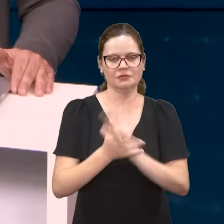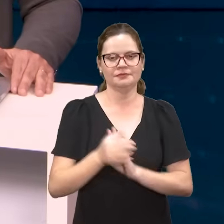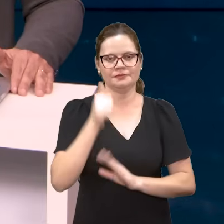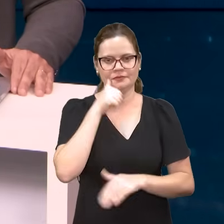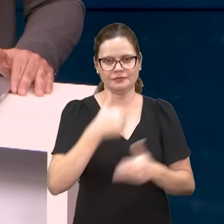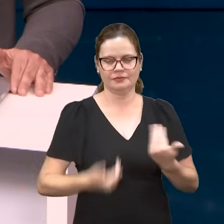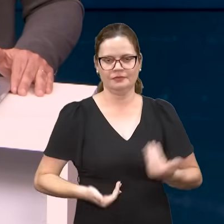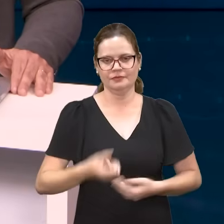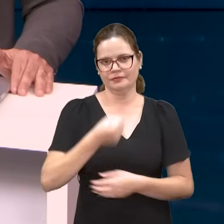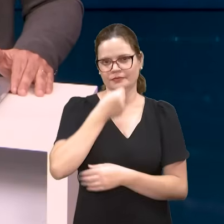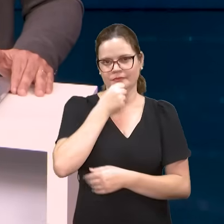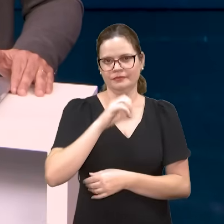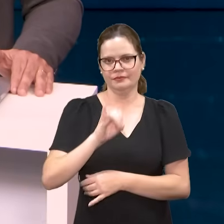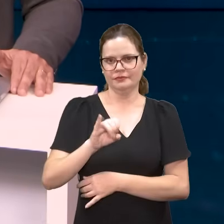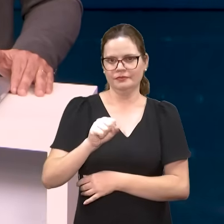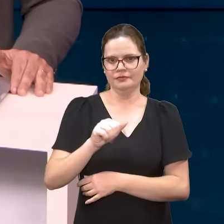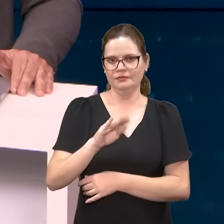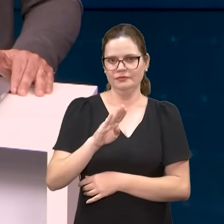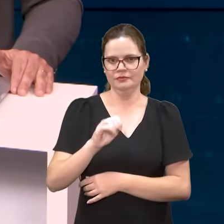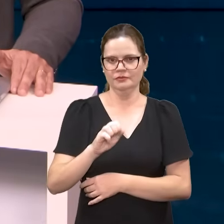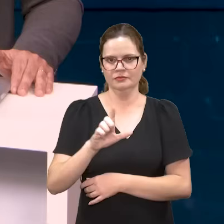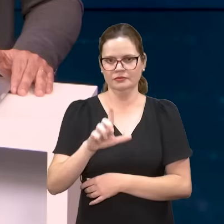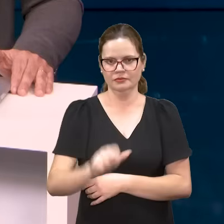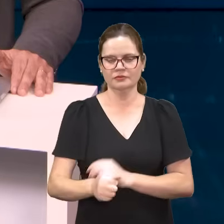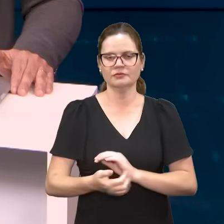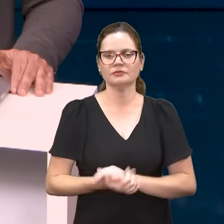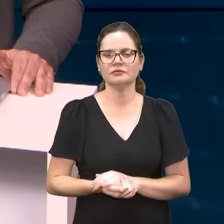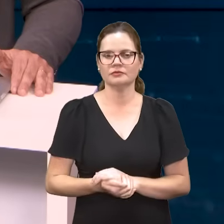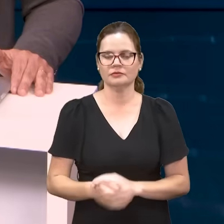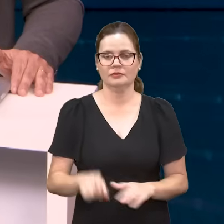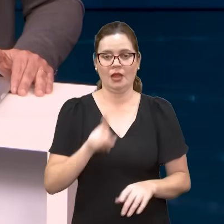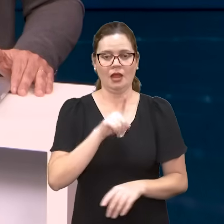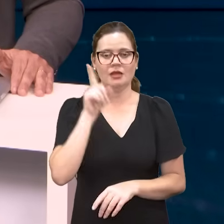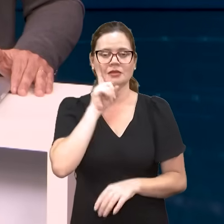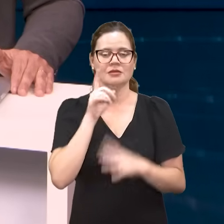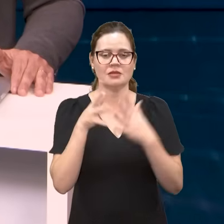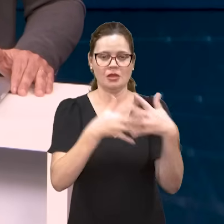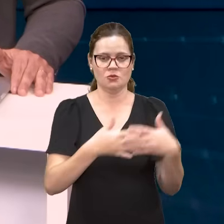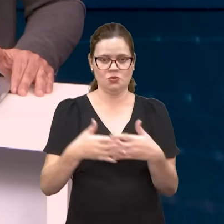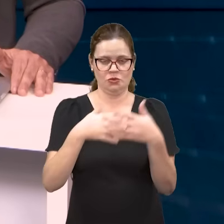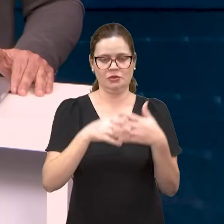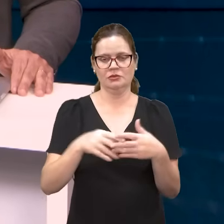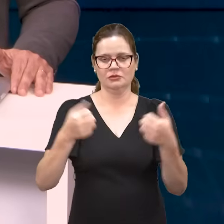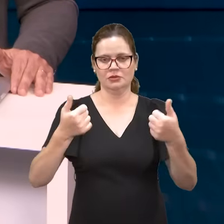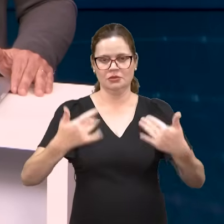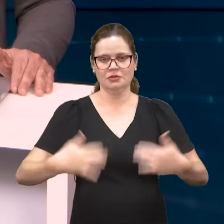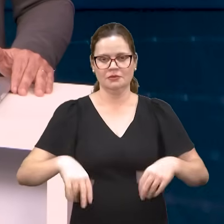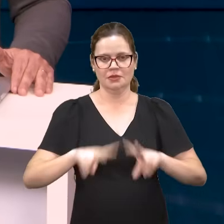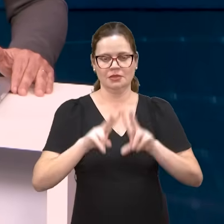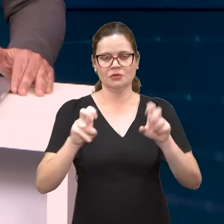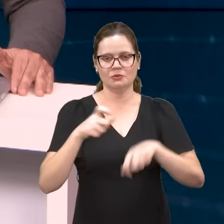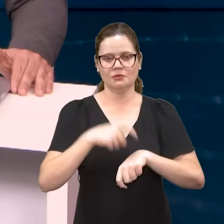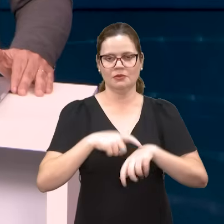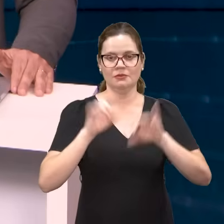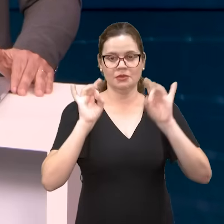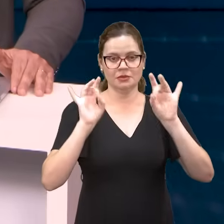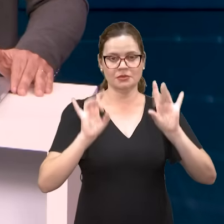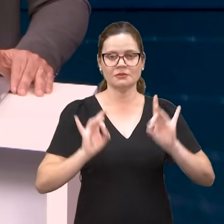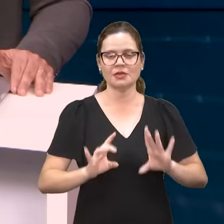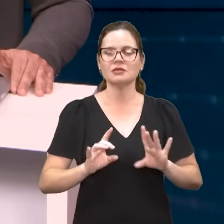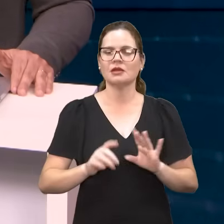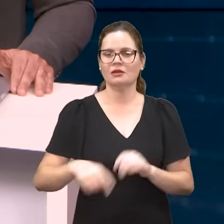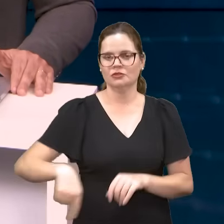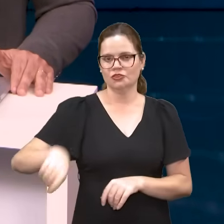nossa irmã jornalista Isabela Pelto. Isabela Pelto, que está nos Estados Unidos e falará sobre esse momento que tem